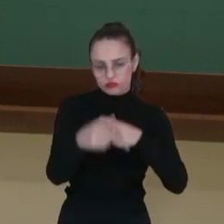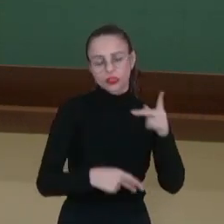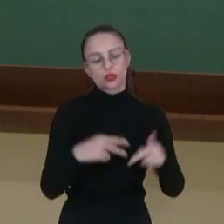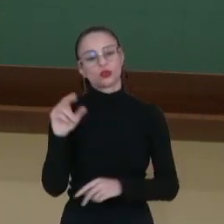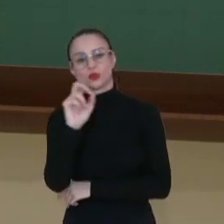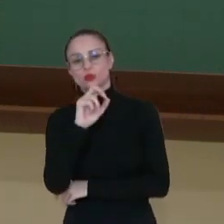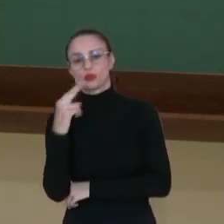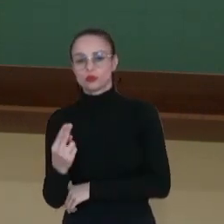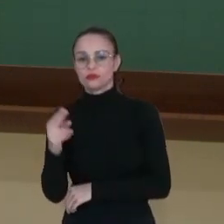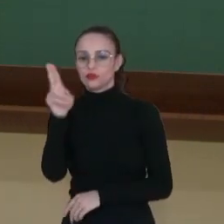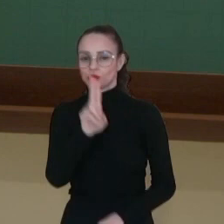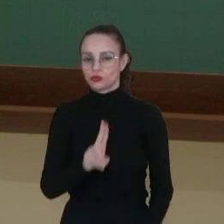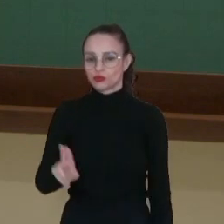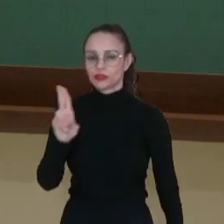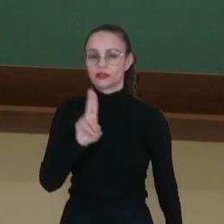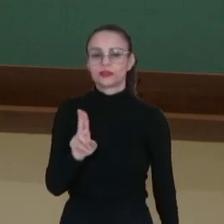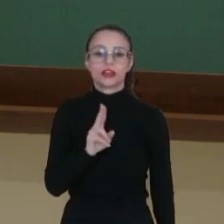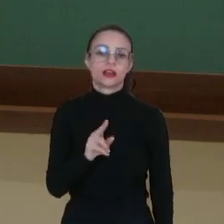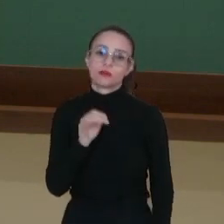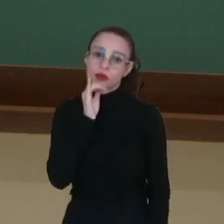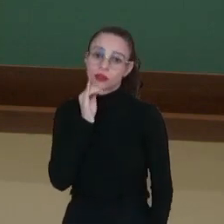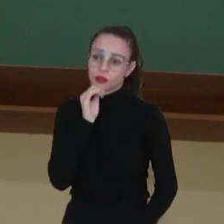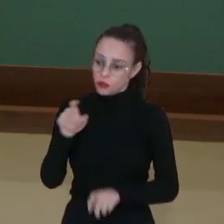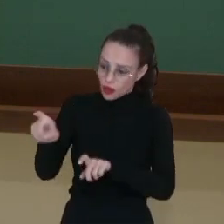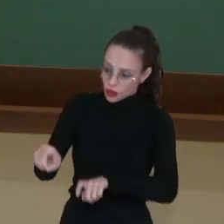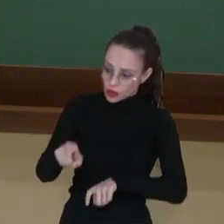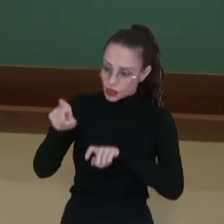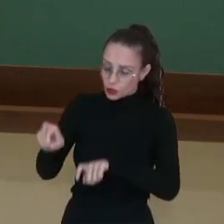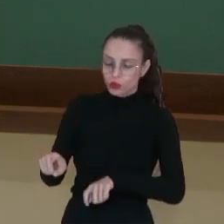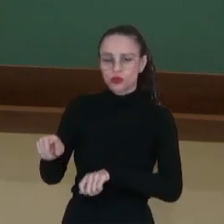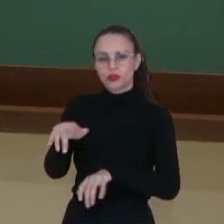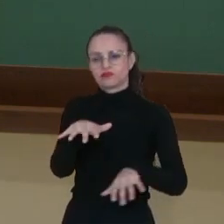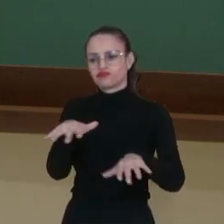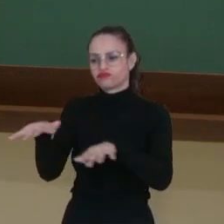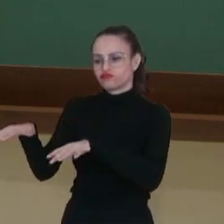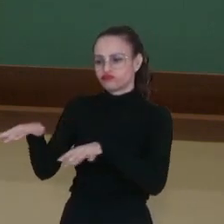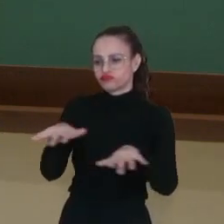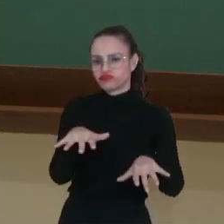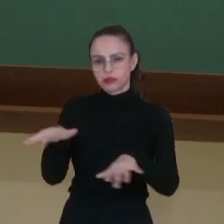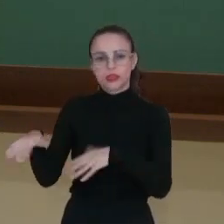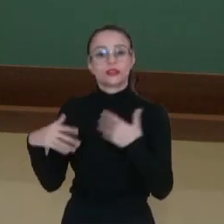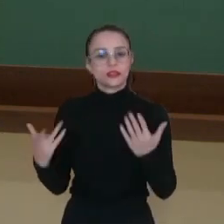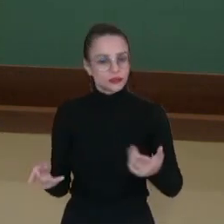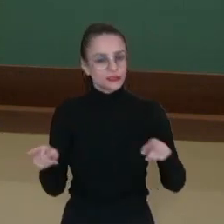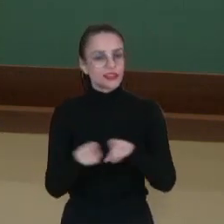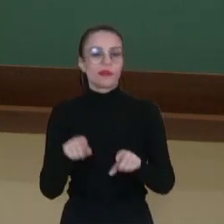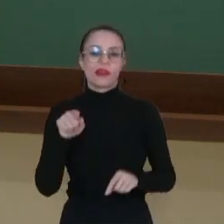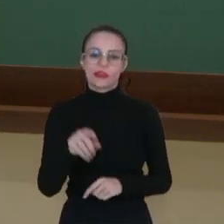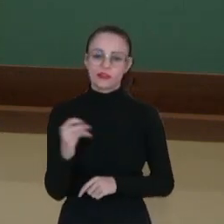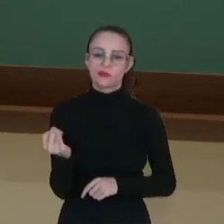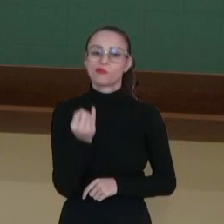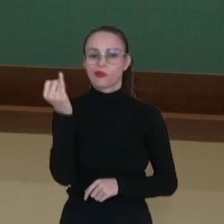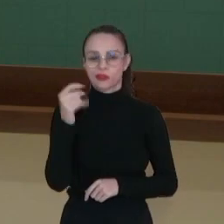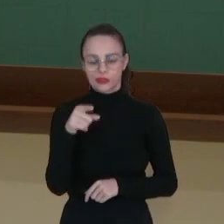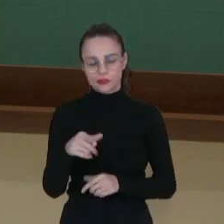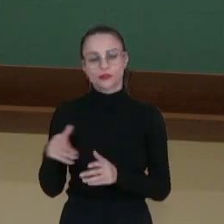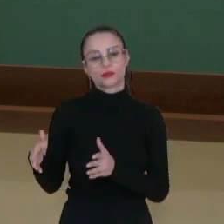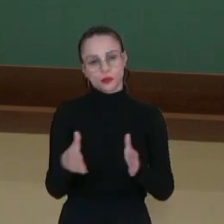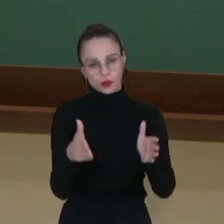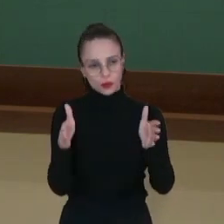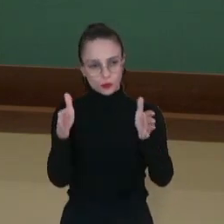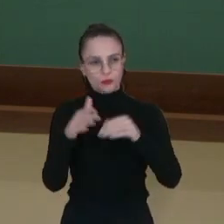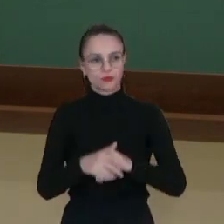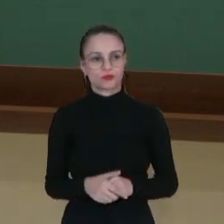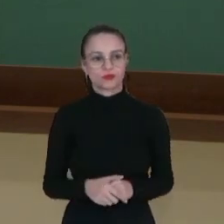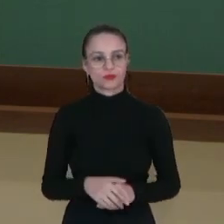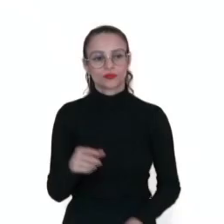de utilizar em atividades como a agricultura, a irrigação, daí a importância desse rio na região. Nós